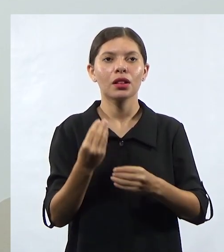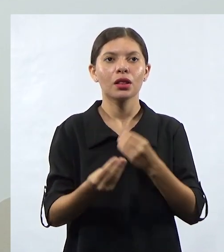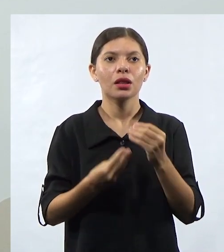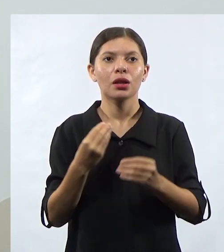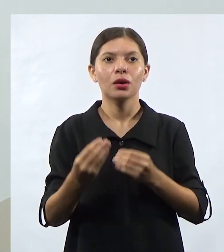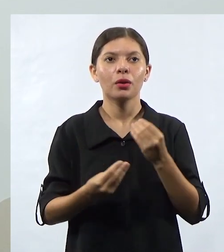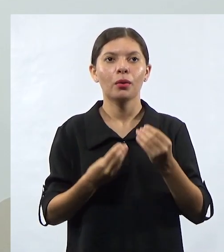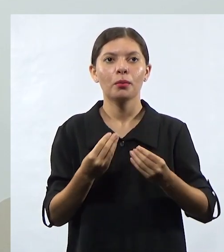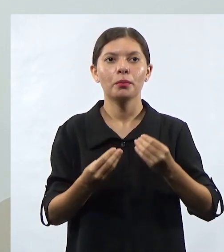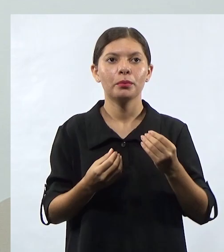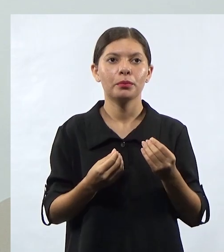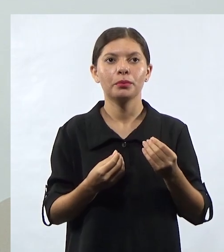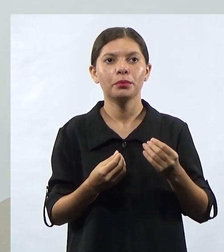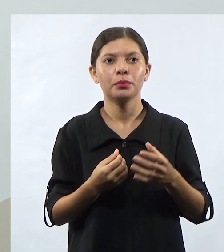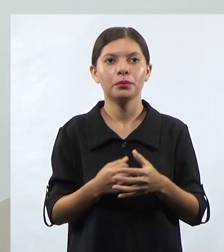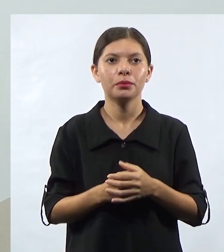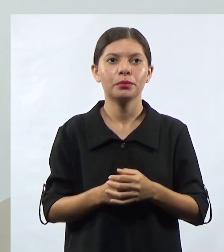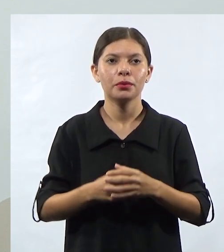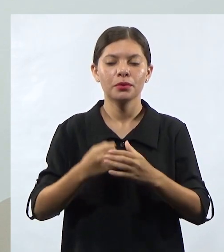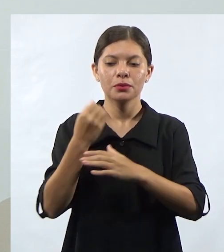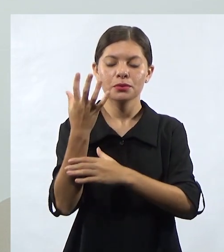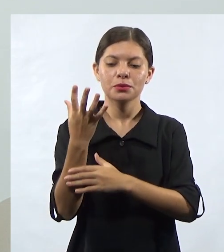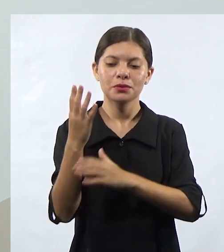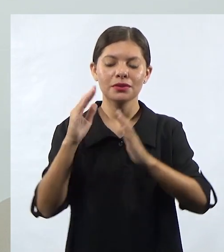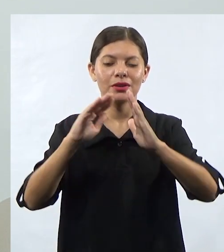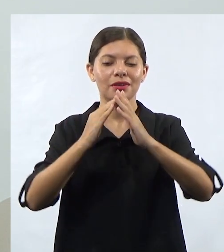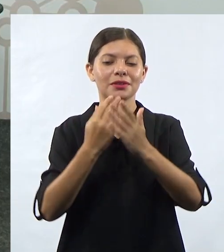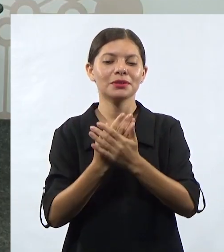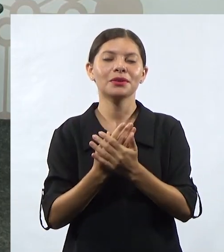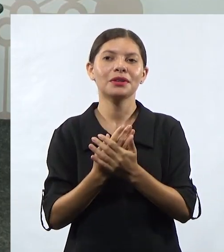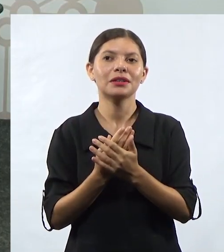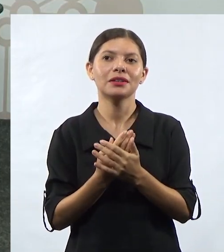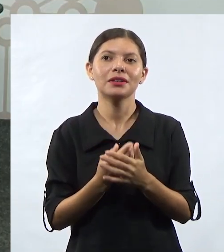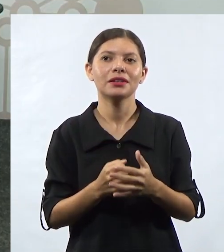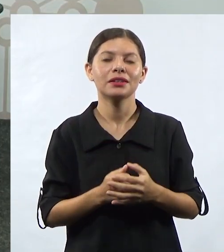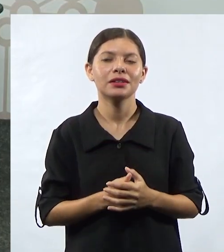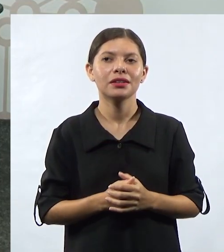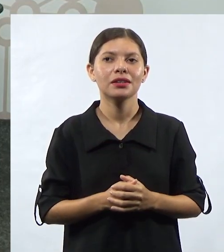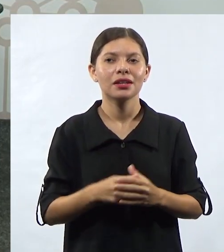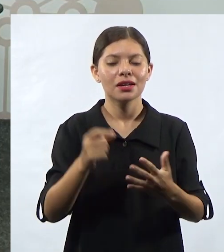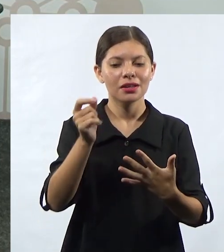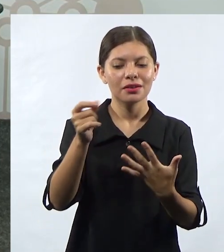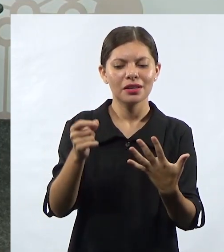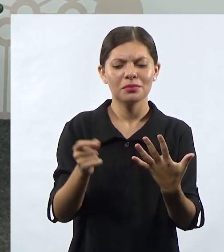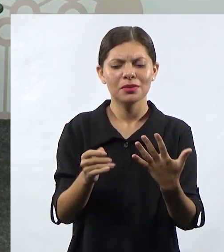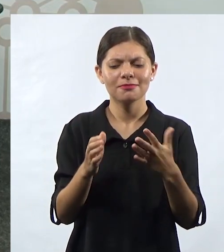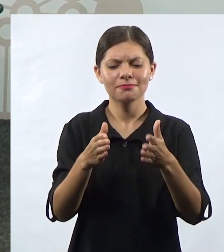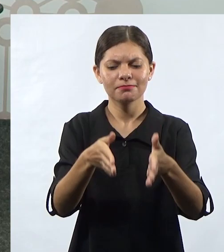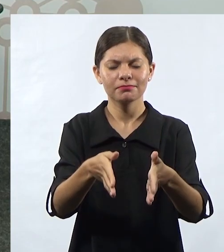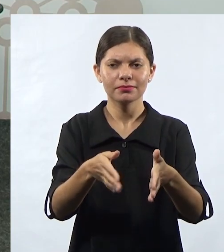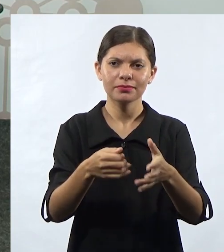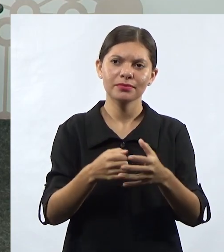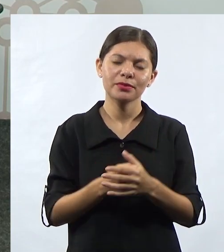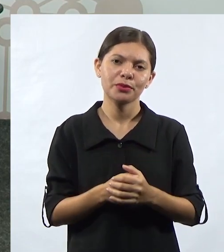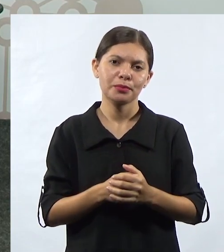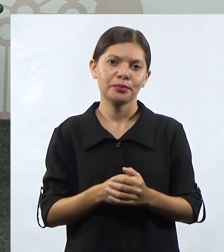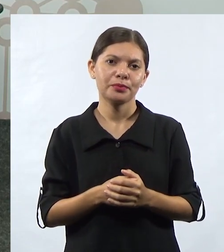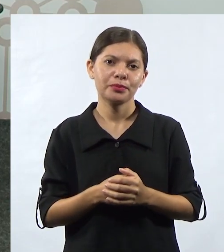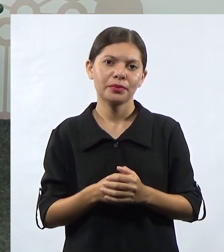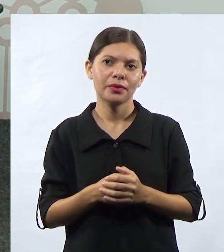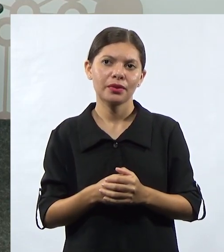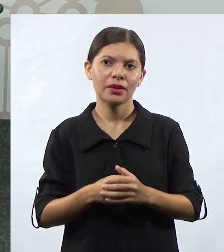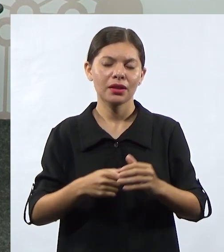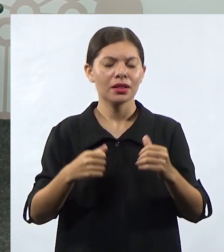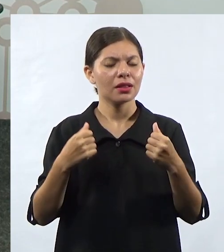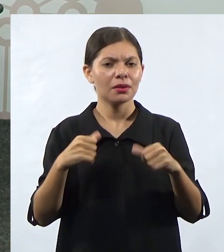condições de construção da escola, quer dizer, é um elemento mais específico. Então, aí você não tem